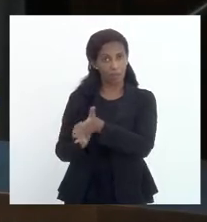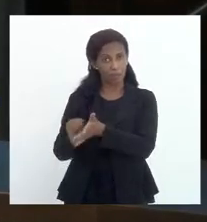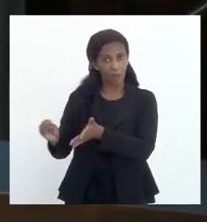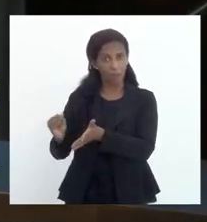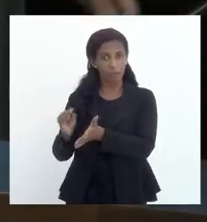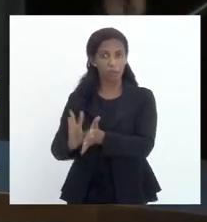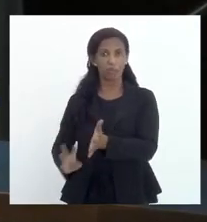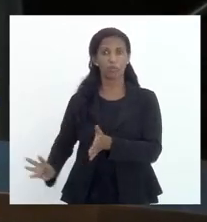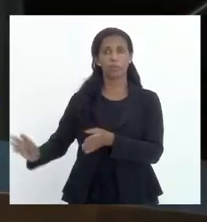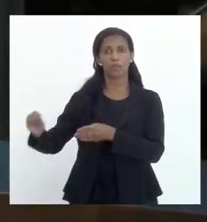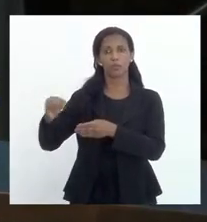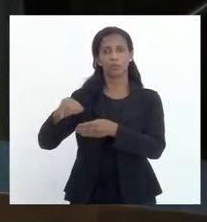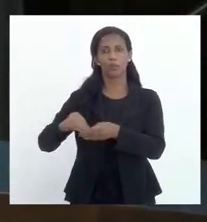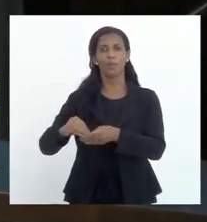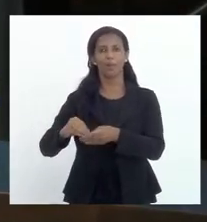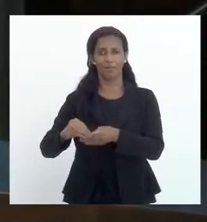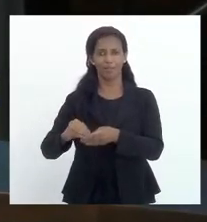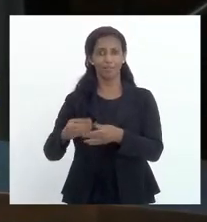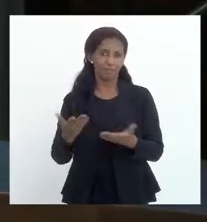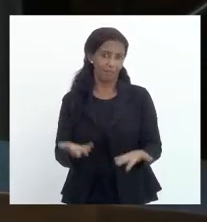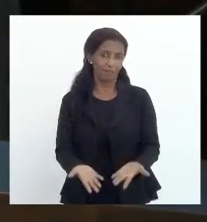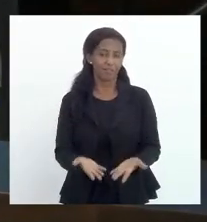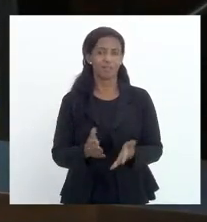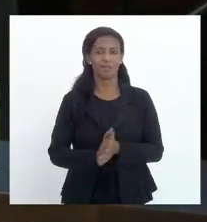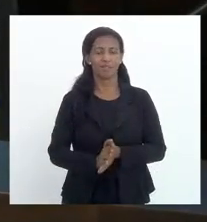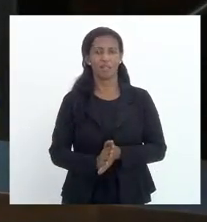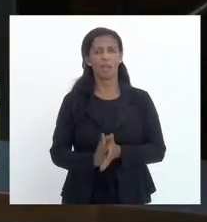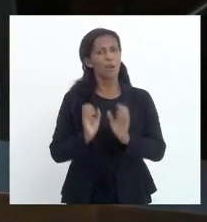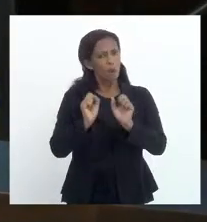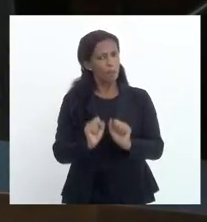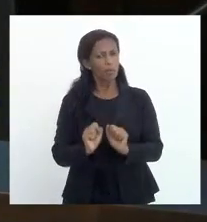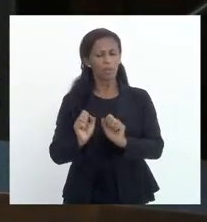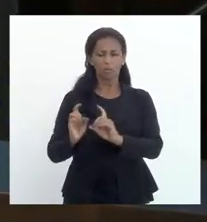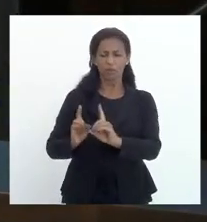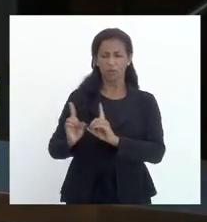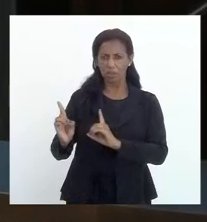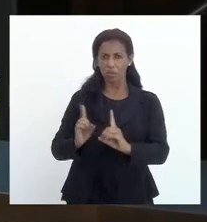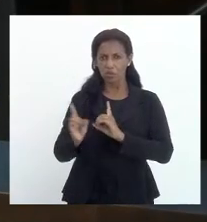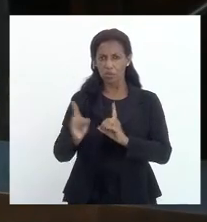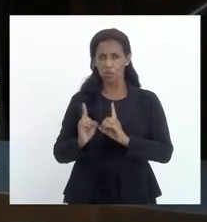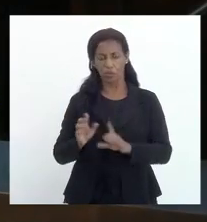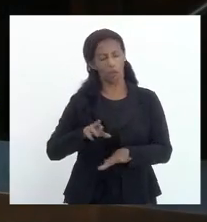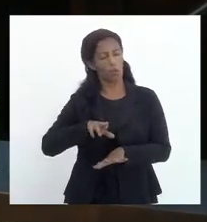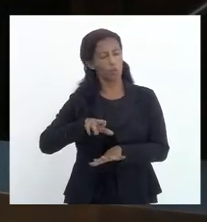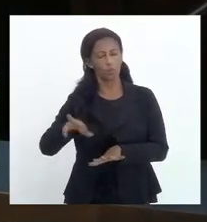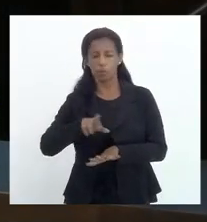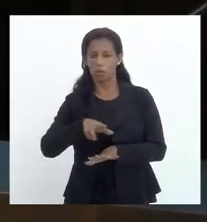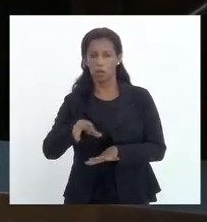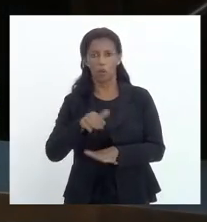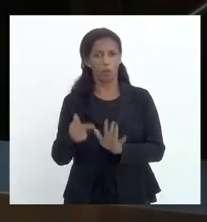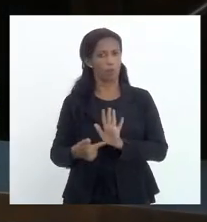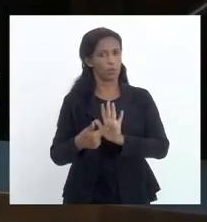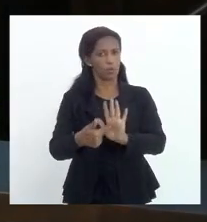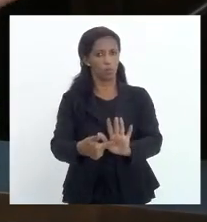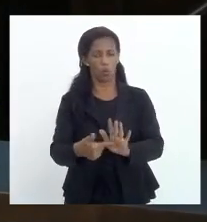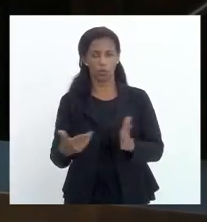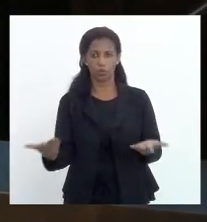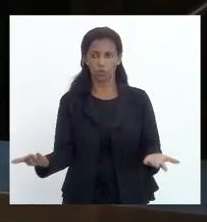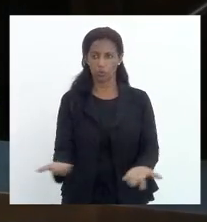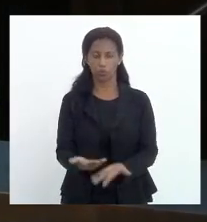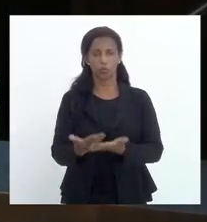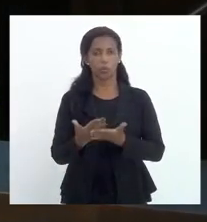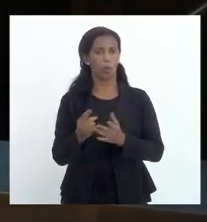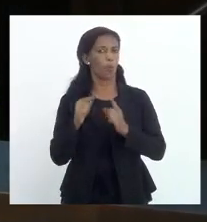serão incorporados. É assim. Nós podemos fazer uma discussão, não é o que se apresenta aqui, não é